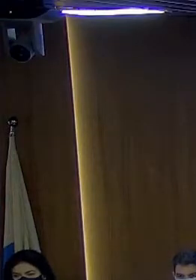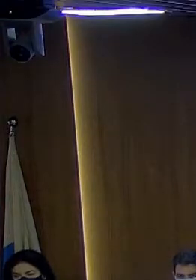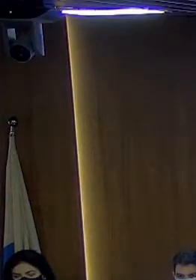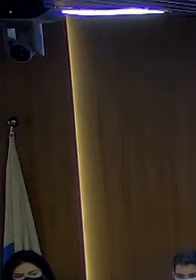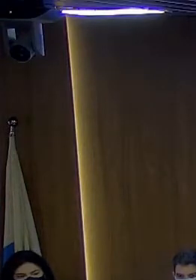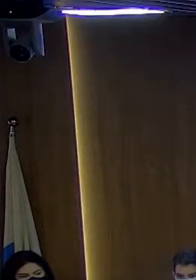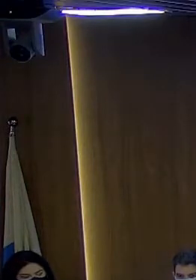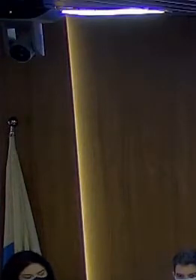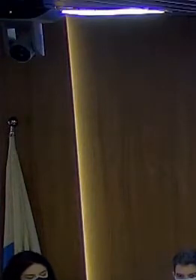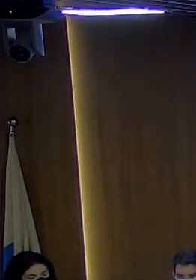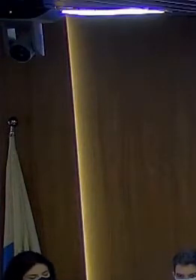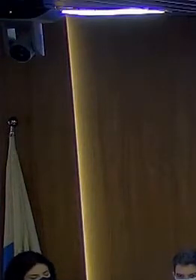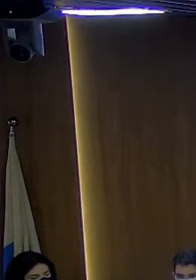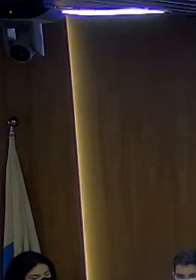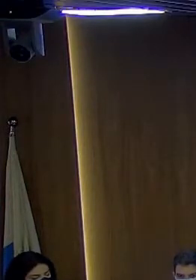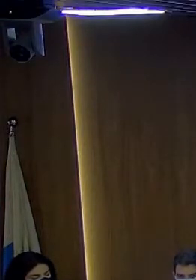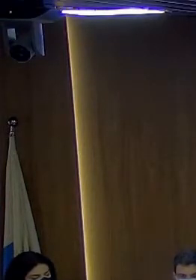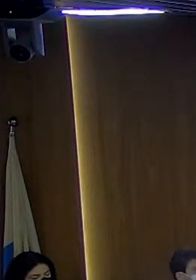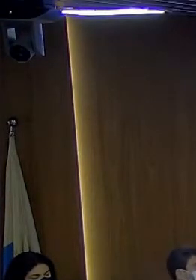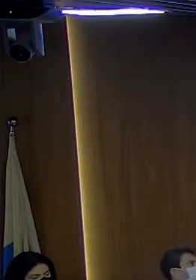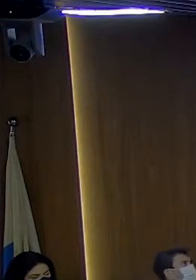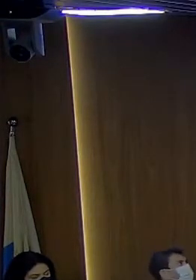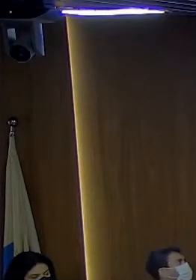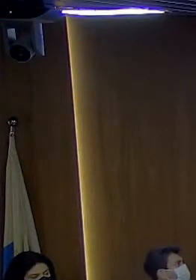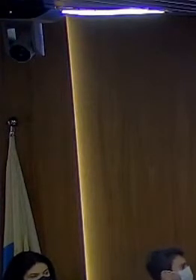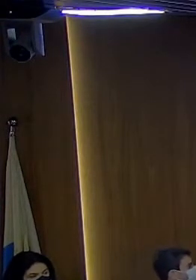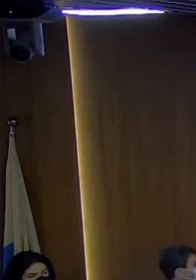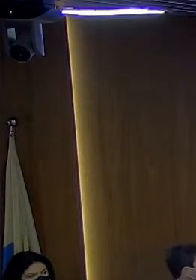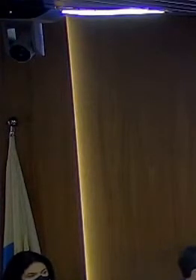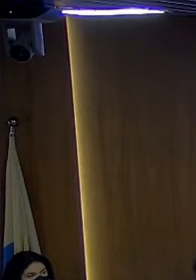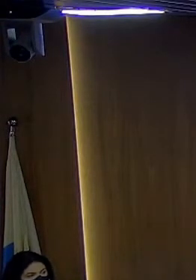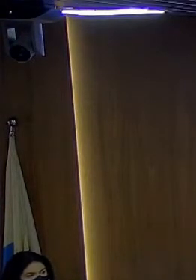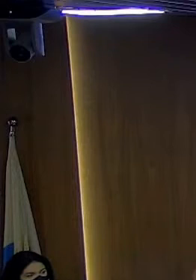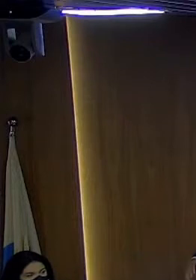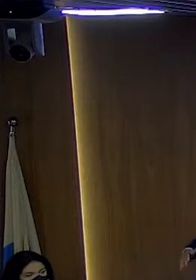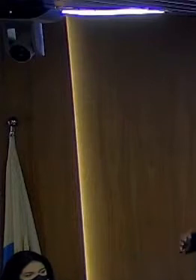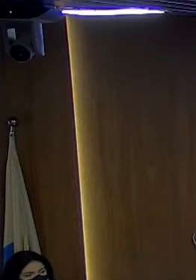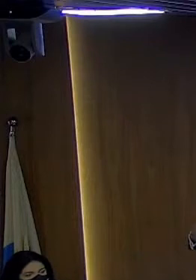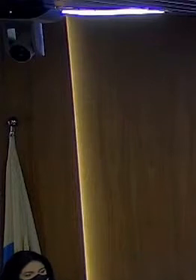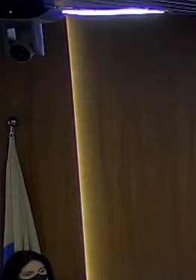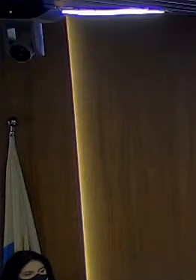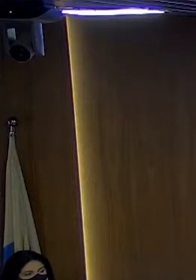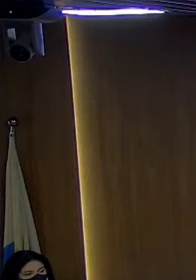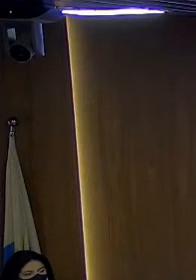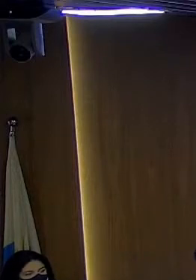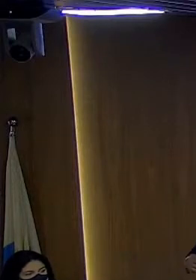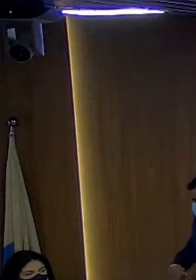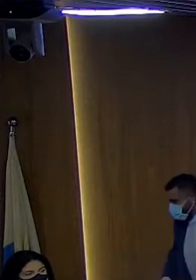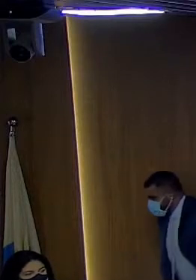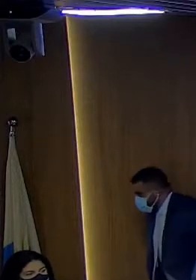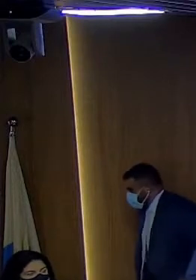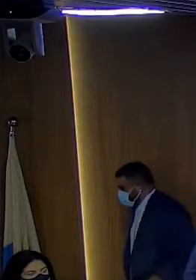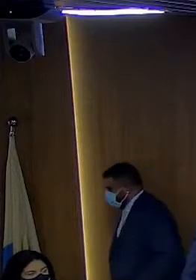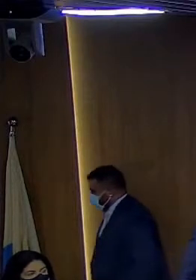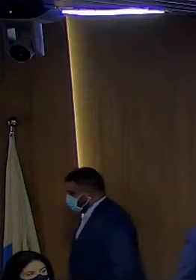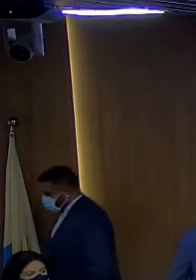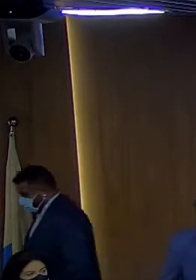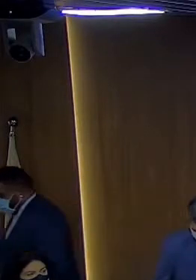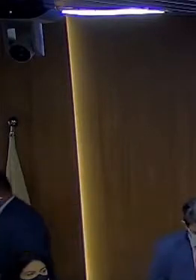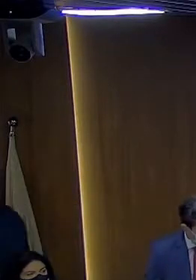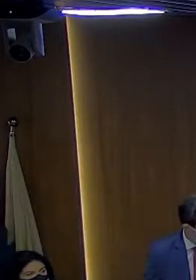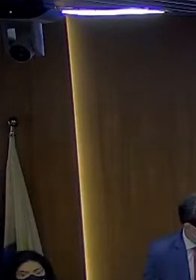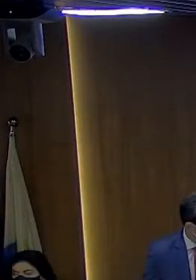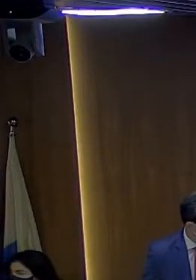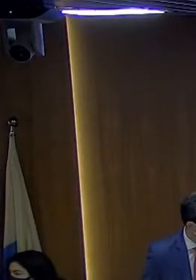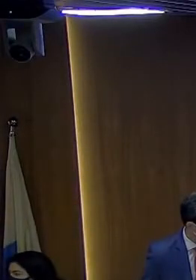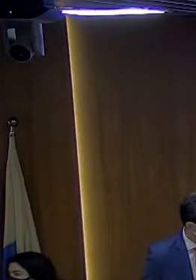E neste momento eu vou passar a palavra ao excelentíssimo prefeito Eduardo Braide.